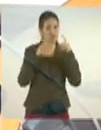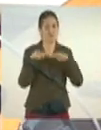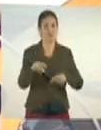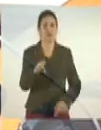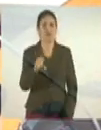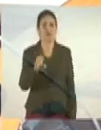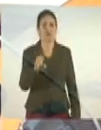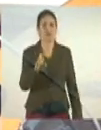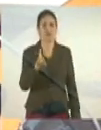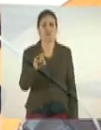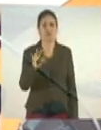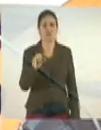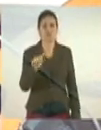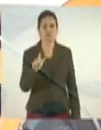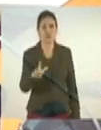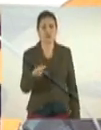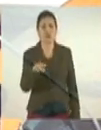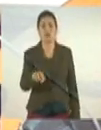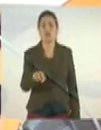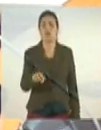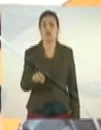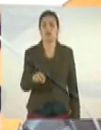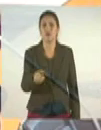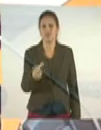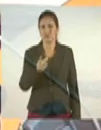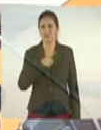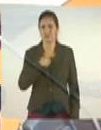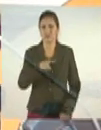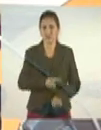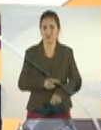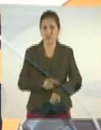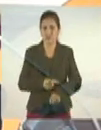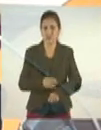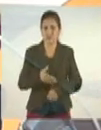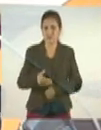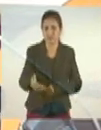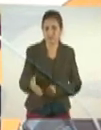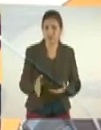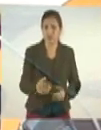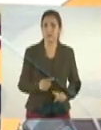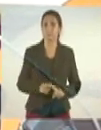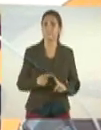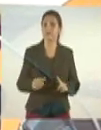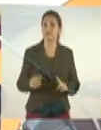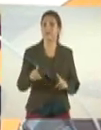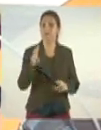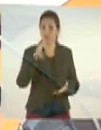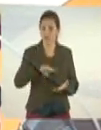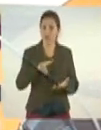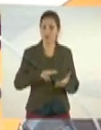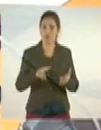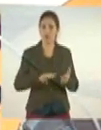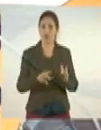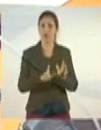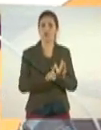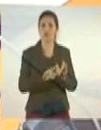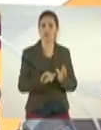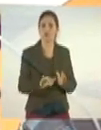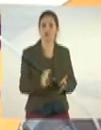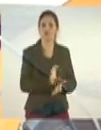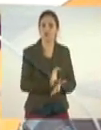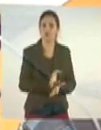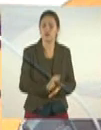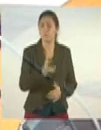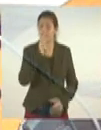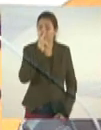o senhor aí Deputado leu bem uma decisão judicial leu a constituição que me parece que é a brecha nesse sentido de qualquer ordem eu digo uma